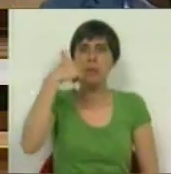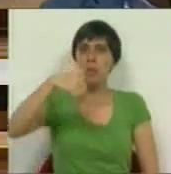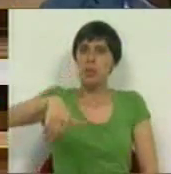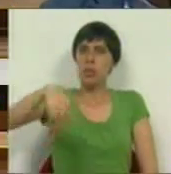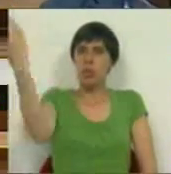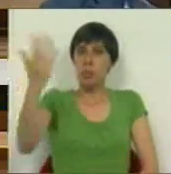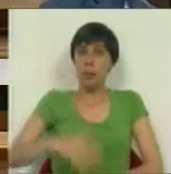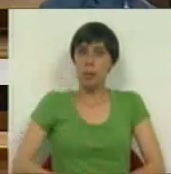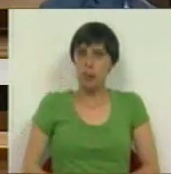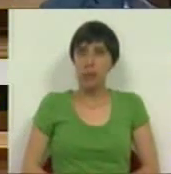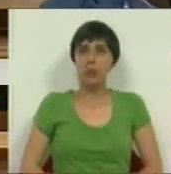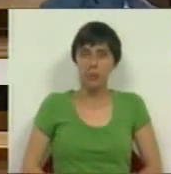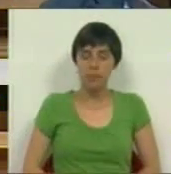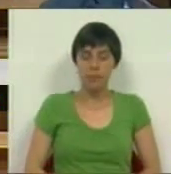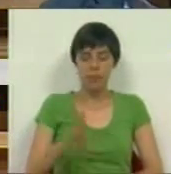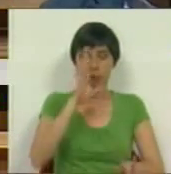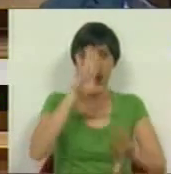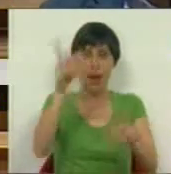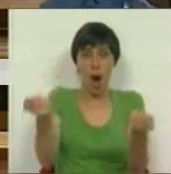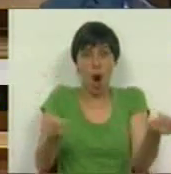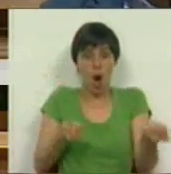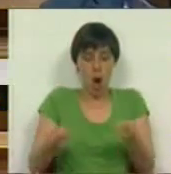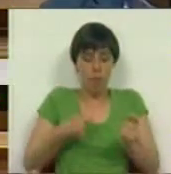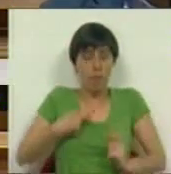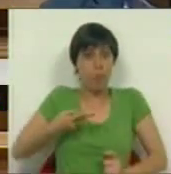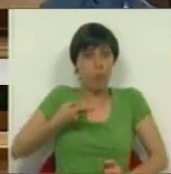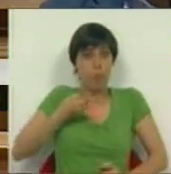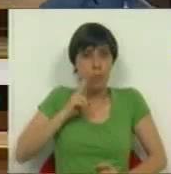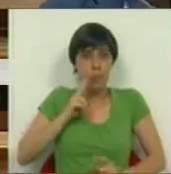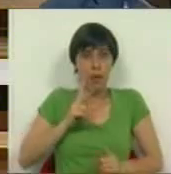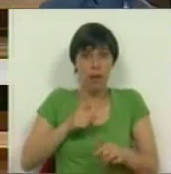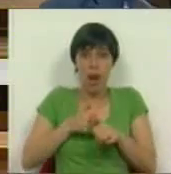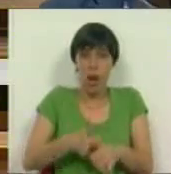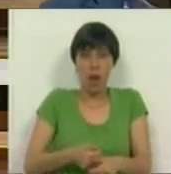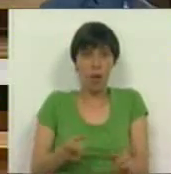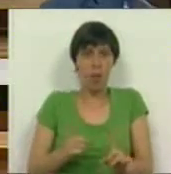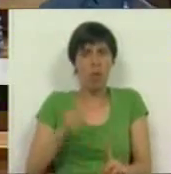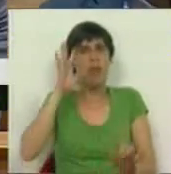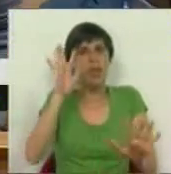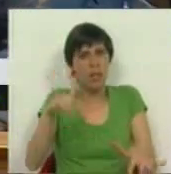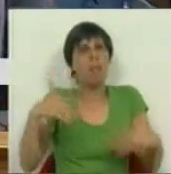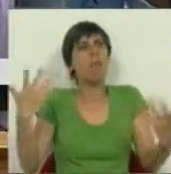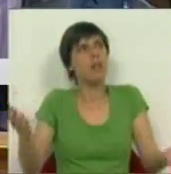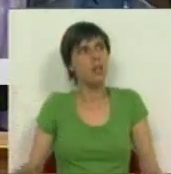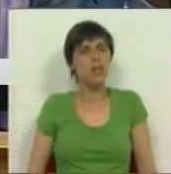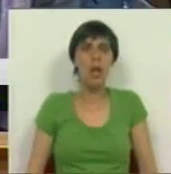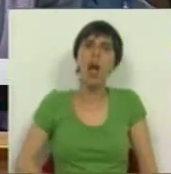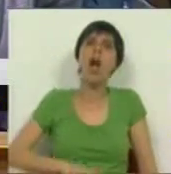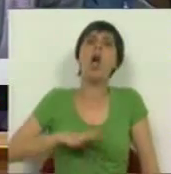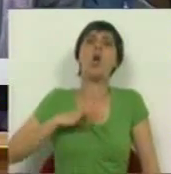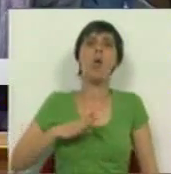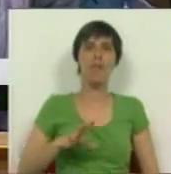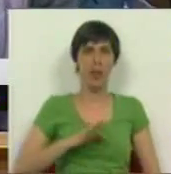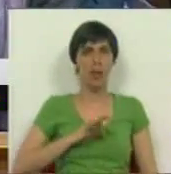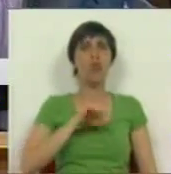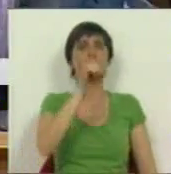espantosa. Se os organismos e os seus dirigentes não cumprirem, imagine só a confiança que os senhores